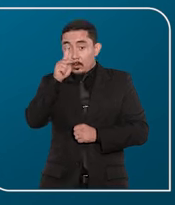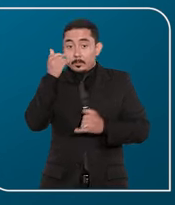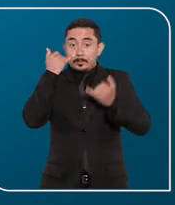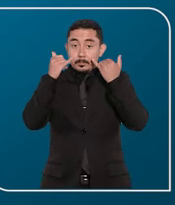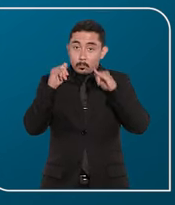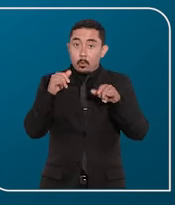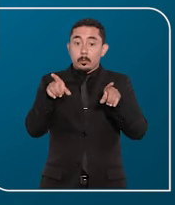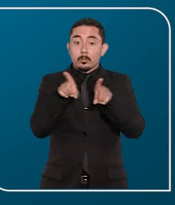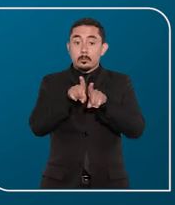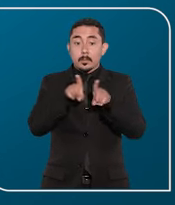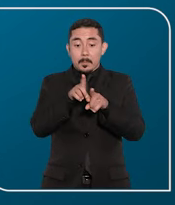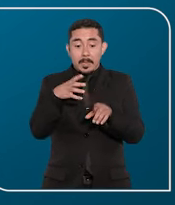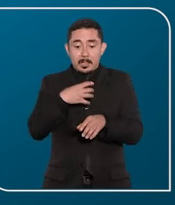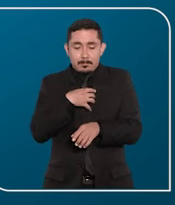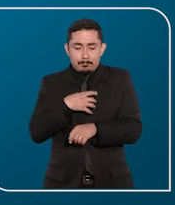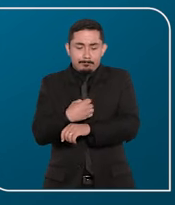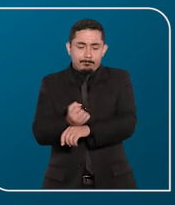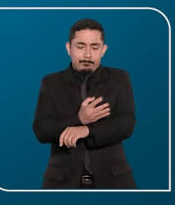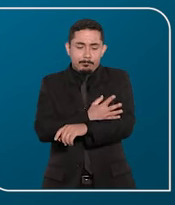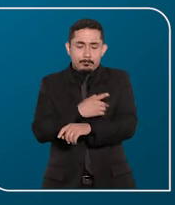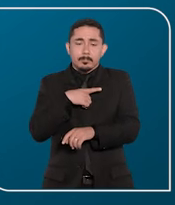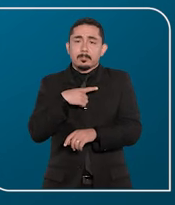de emoções.